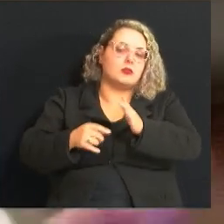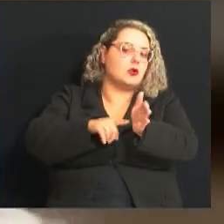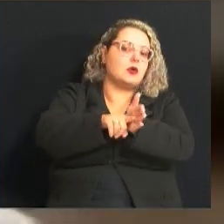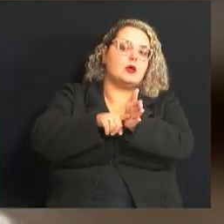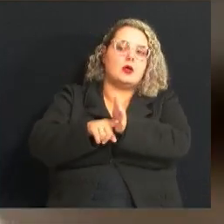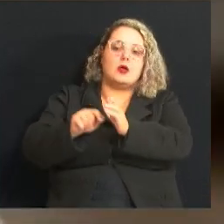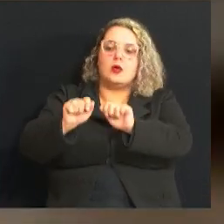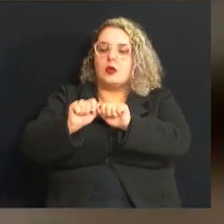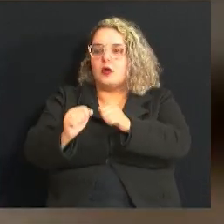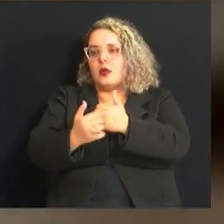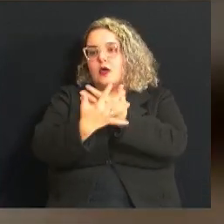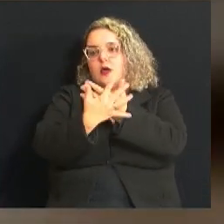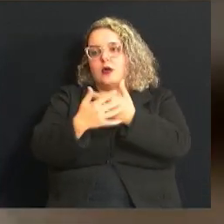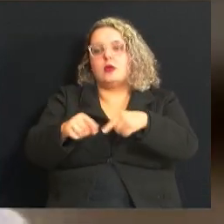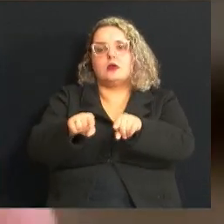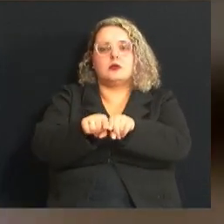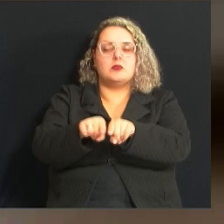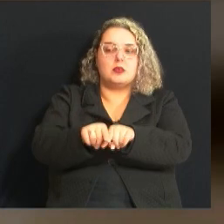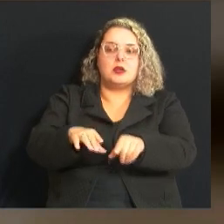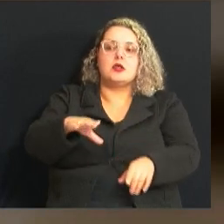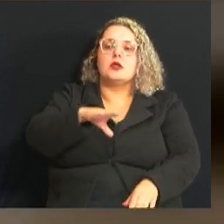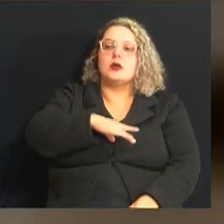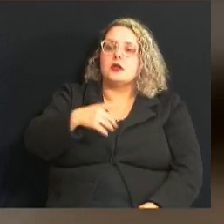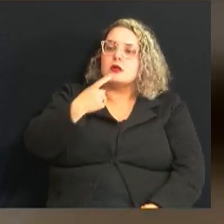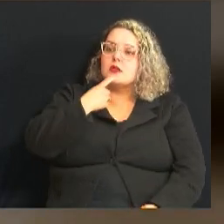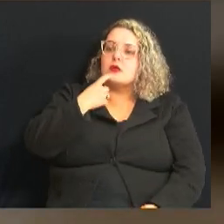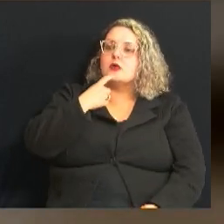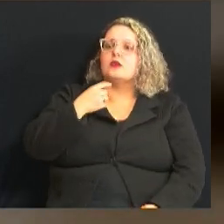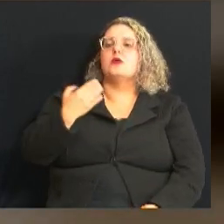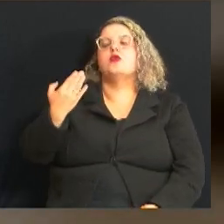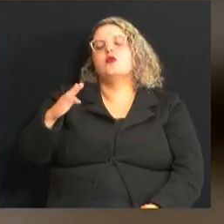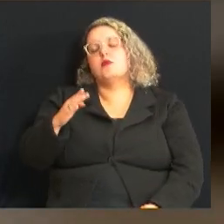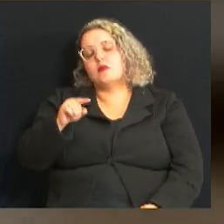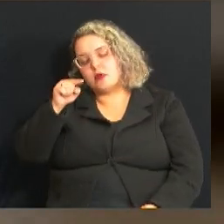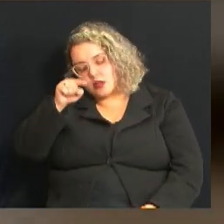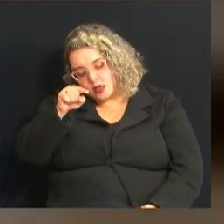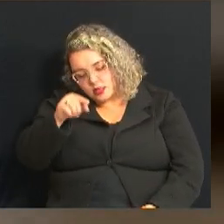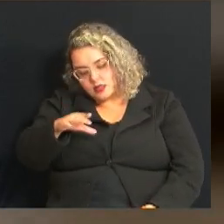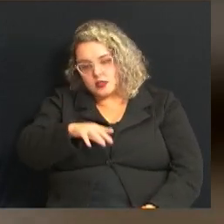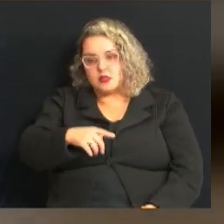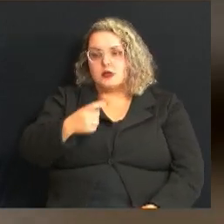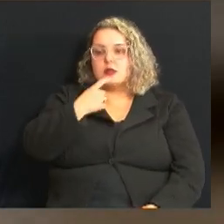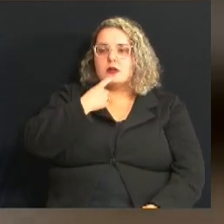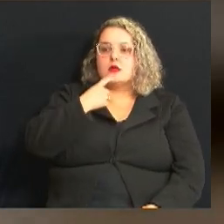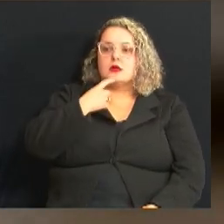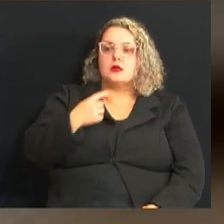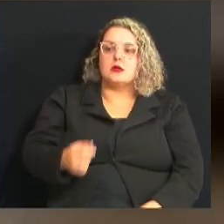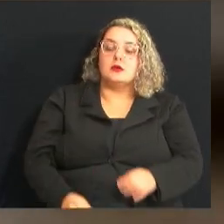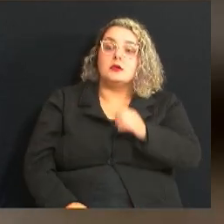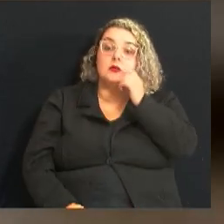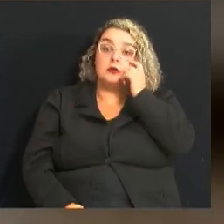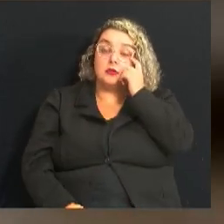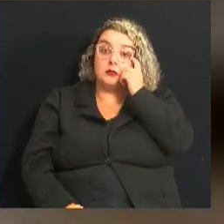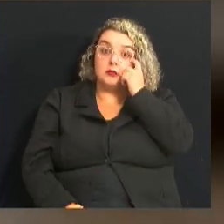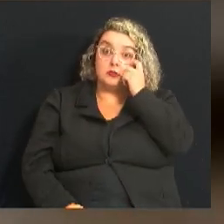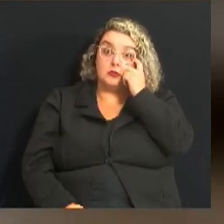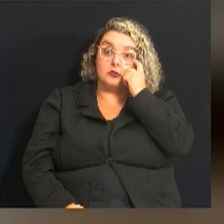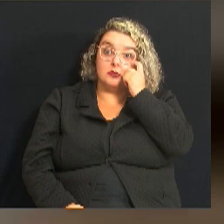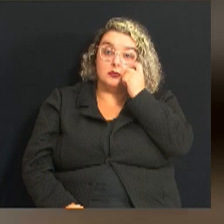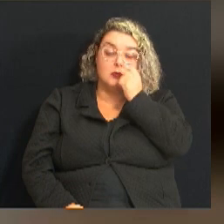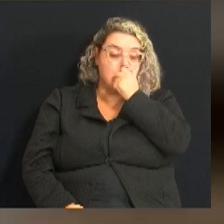de Campinas também fica em Campinas, o Instituto Biológico também fica em Campinas, desculpe, e a gente